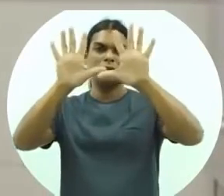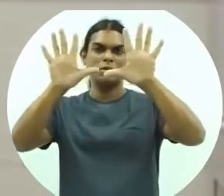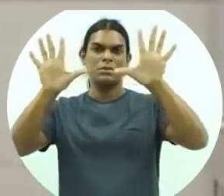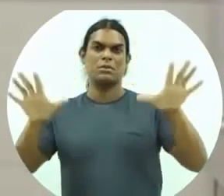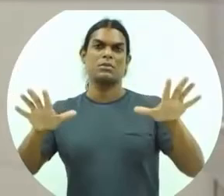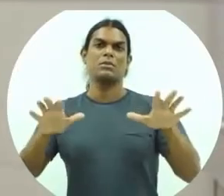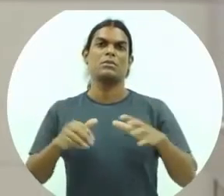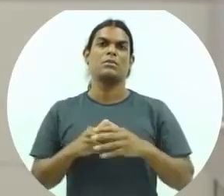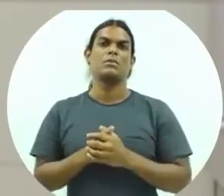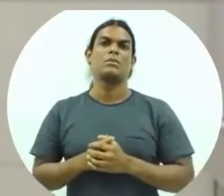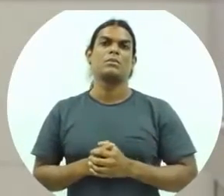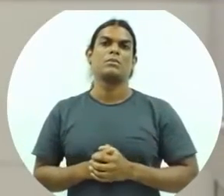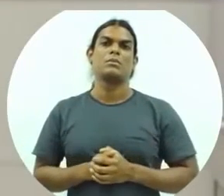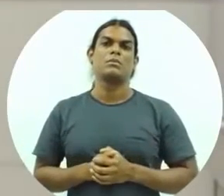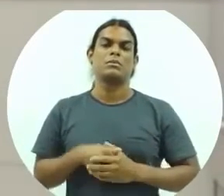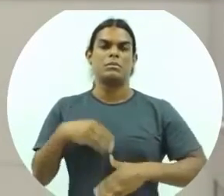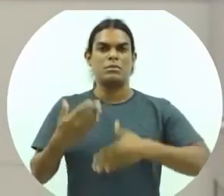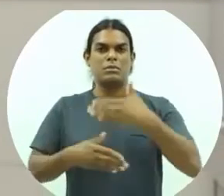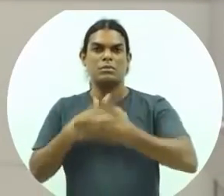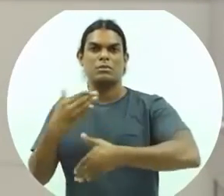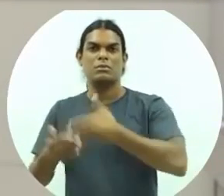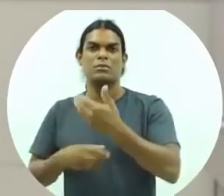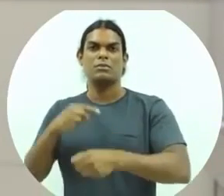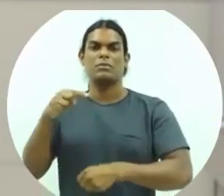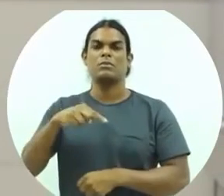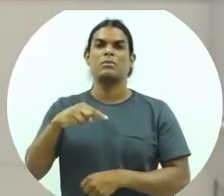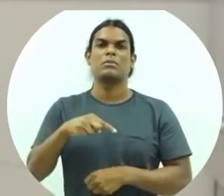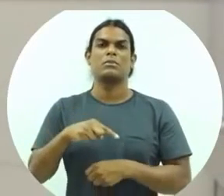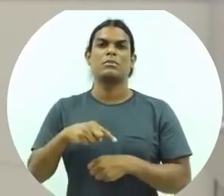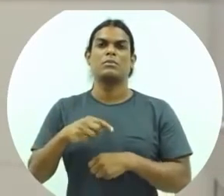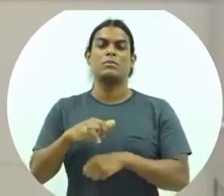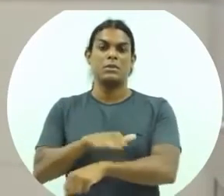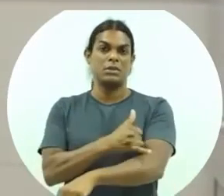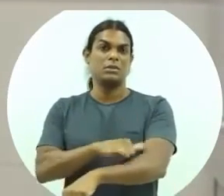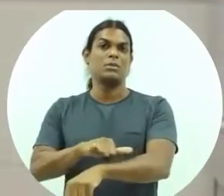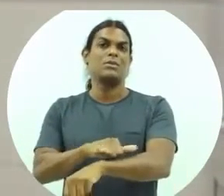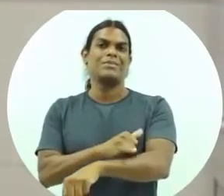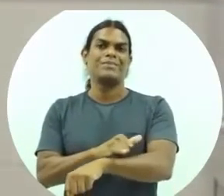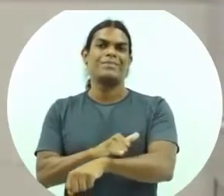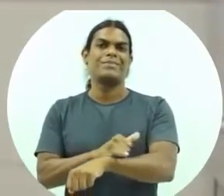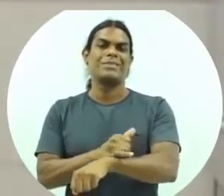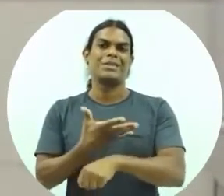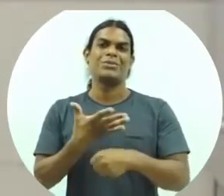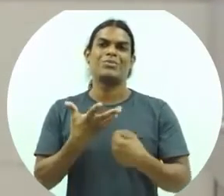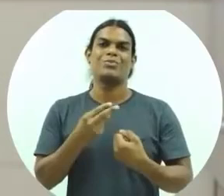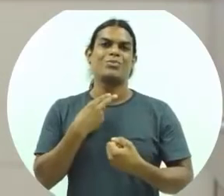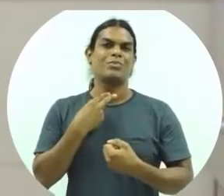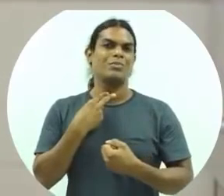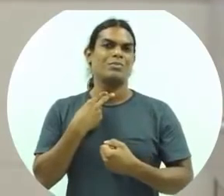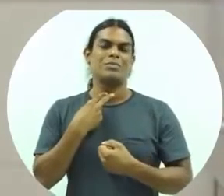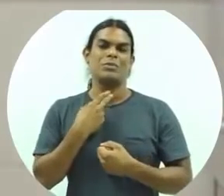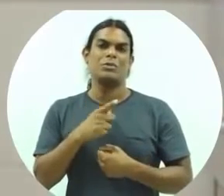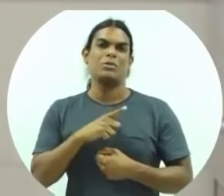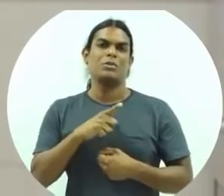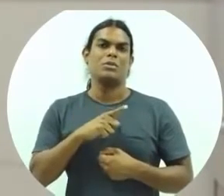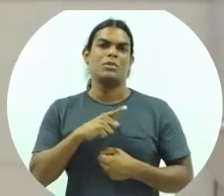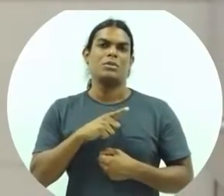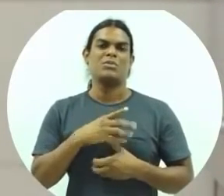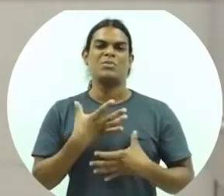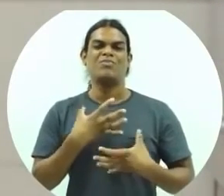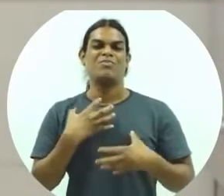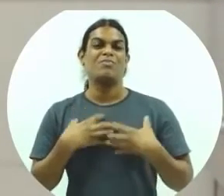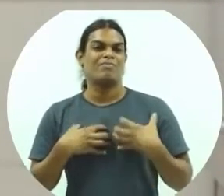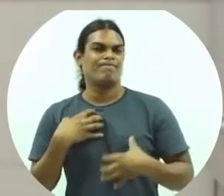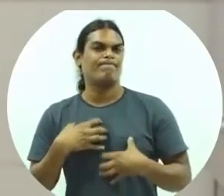e clareza no desempenho desse instrumento, para que não fique uma situação